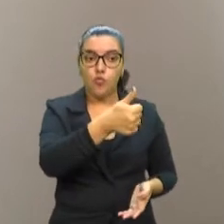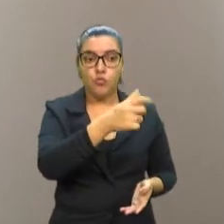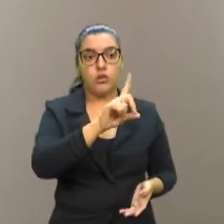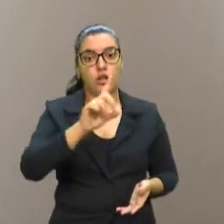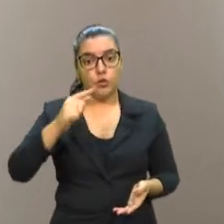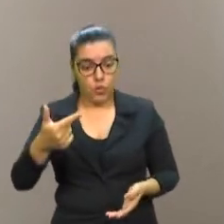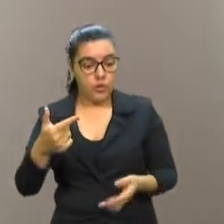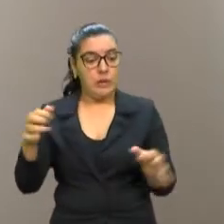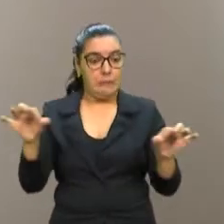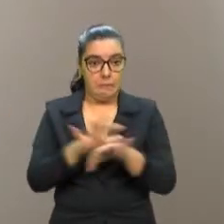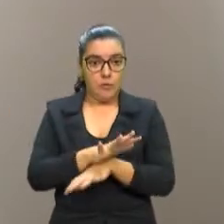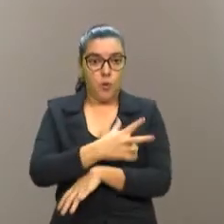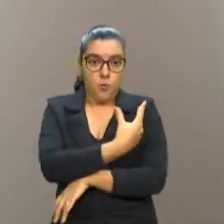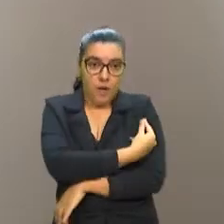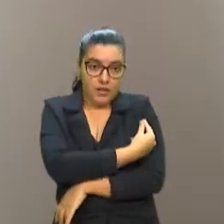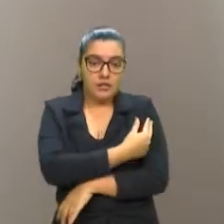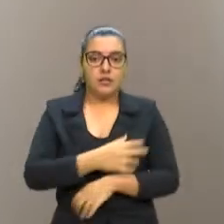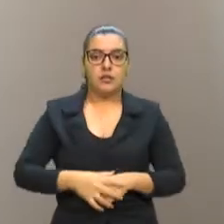e que